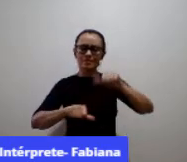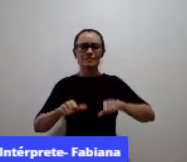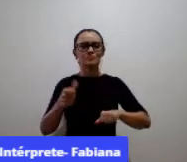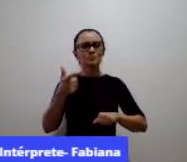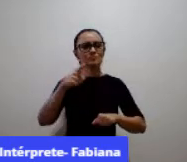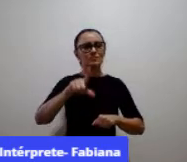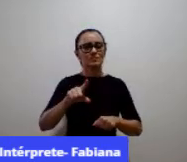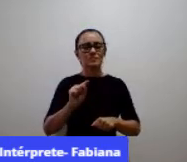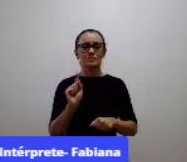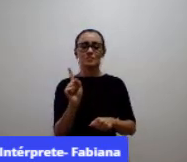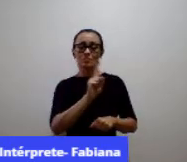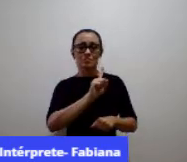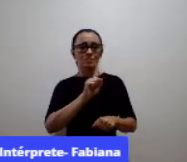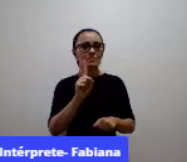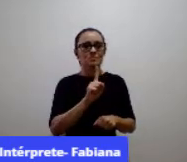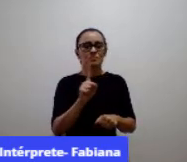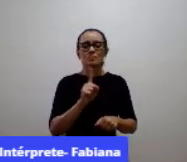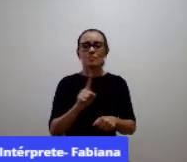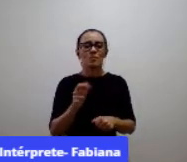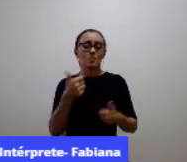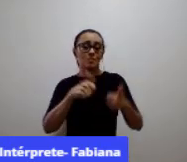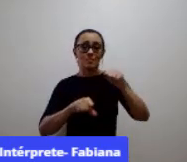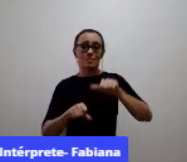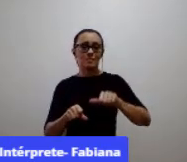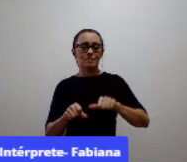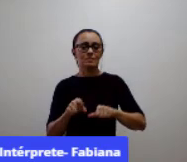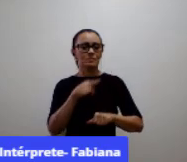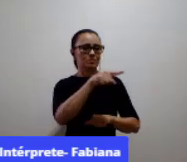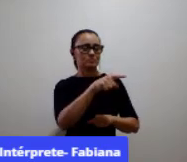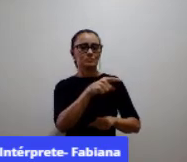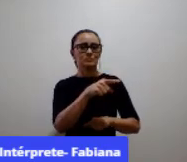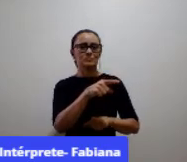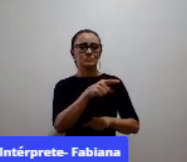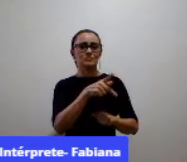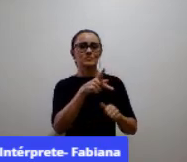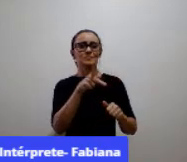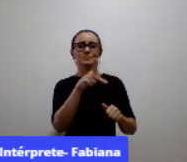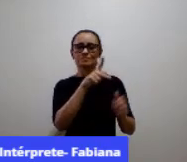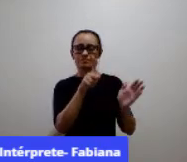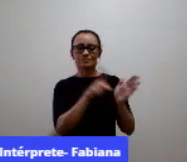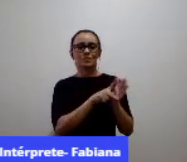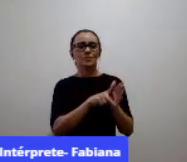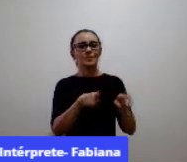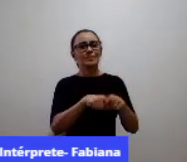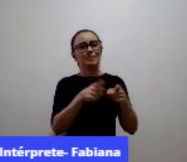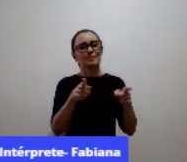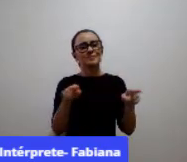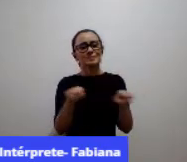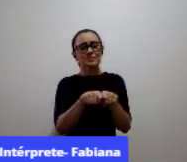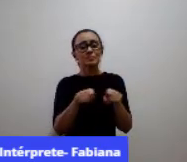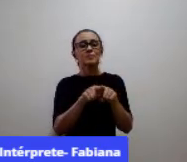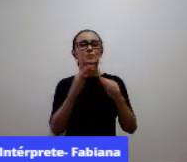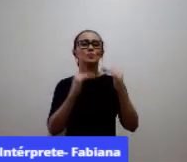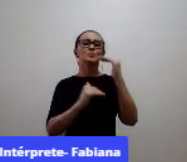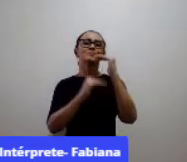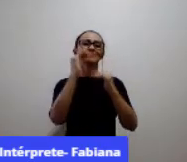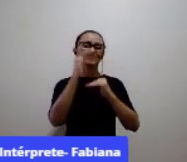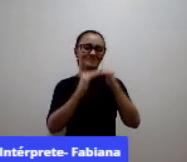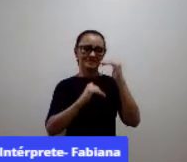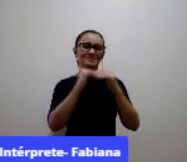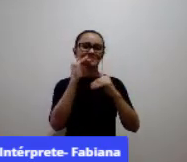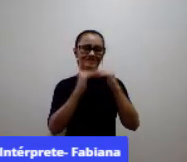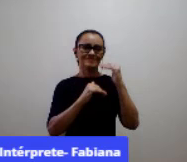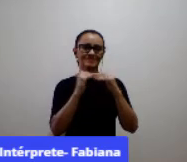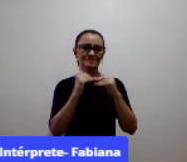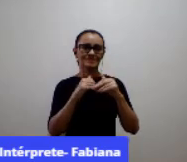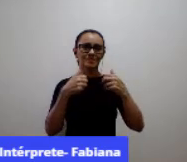do aluno, ela se trata também da reavaliação do profissional. Então, esse aluno chegou até